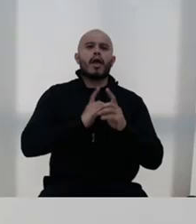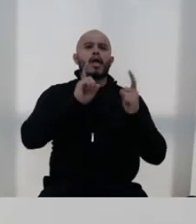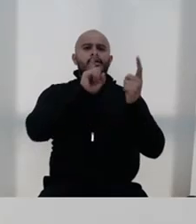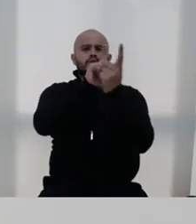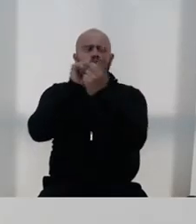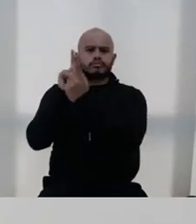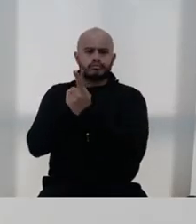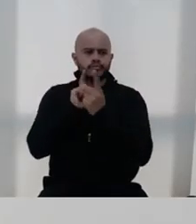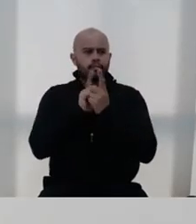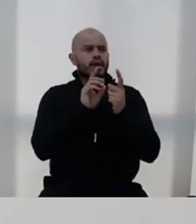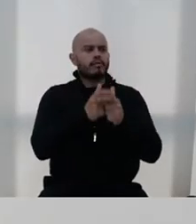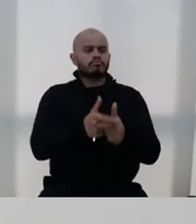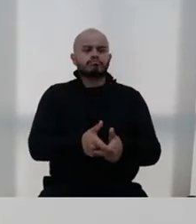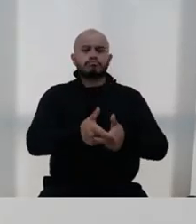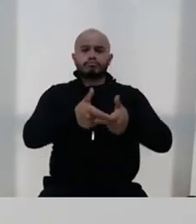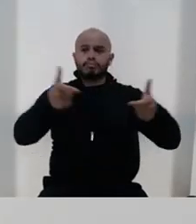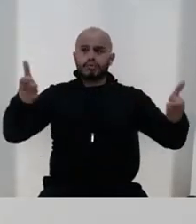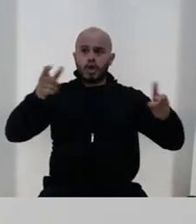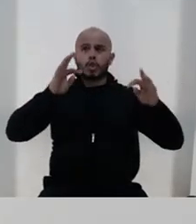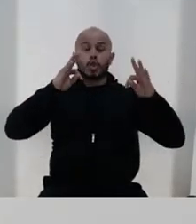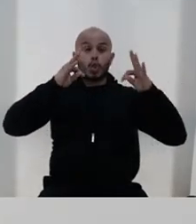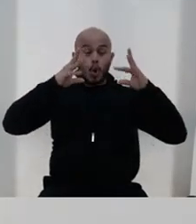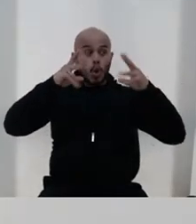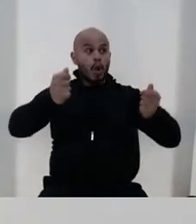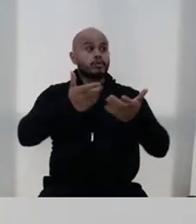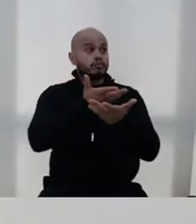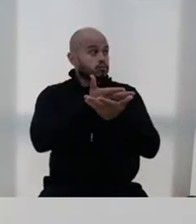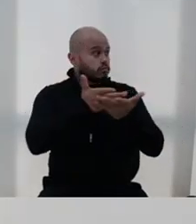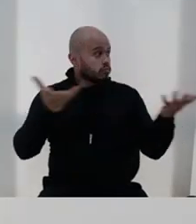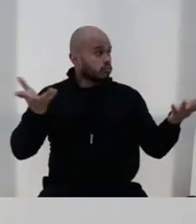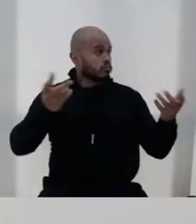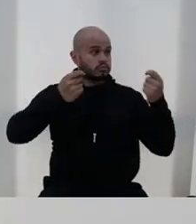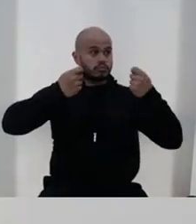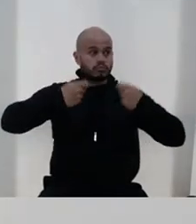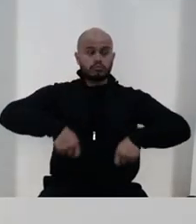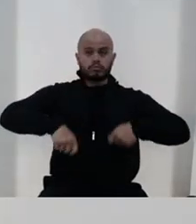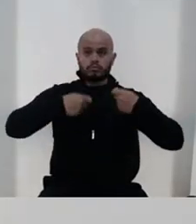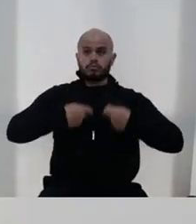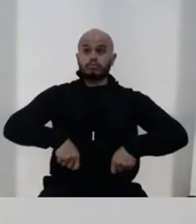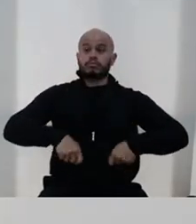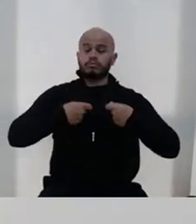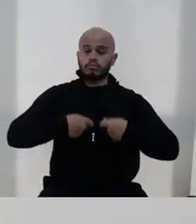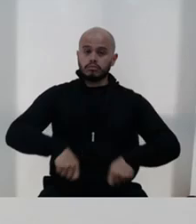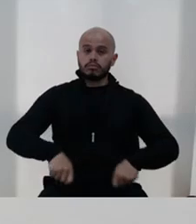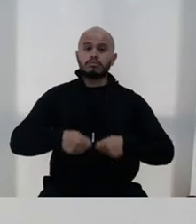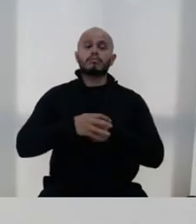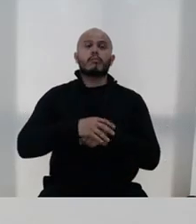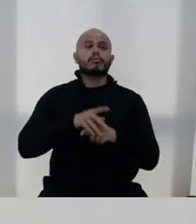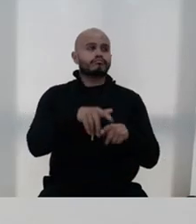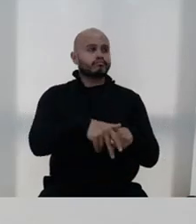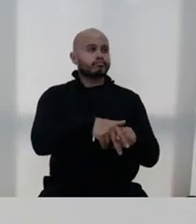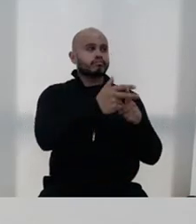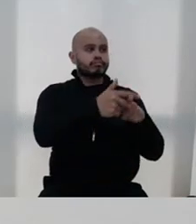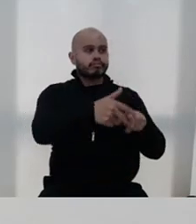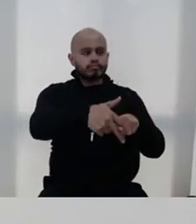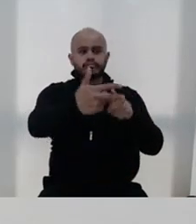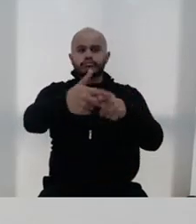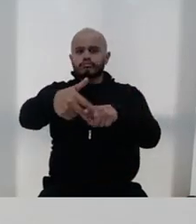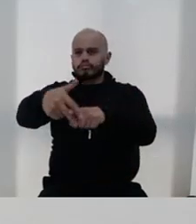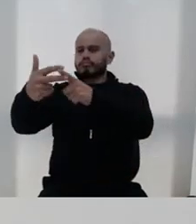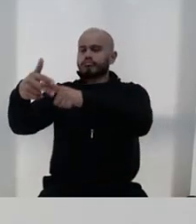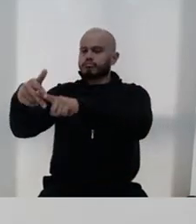gera para todos e todas sempre uma necessidade de ajustes dos nossos fluxos